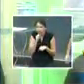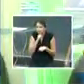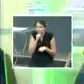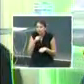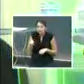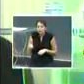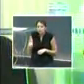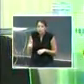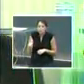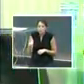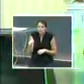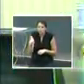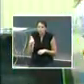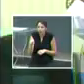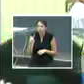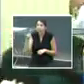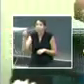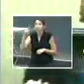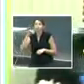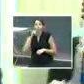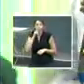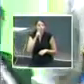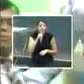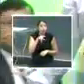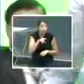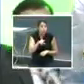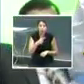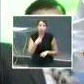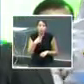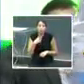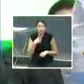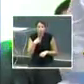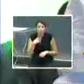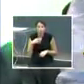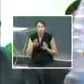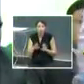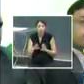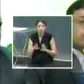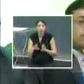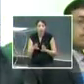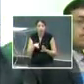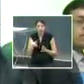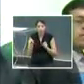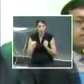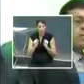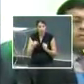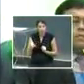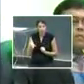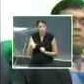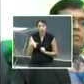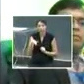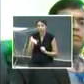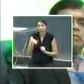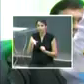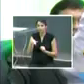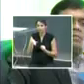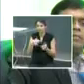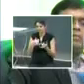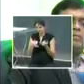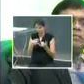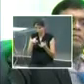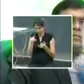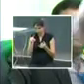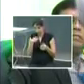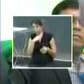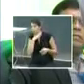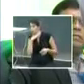pouco. Não pare agora. Agora, quando você desfalecer e alguém vier no meio do corredor te colocar numa cadeirinha